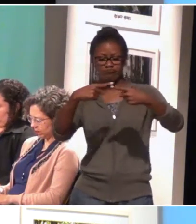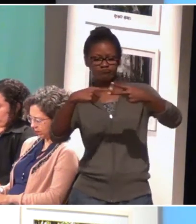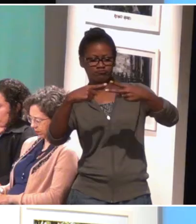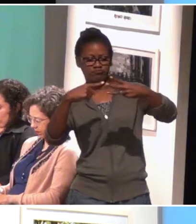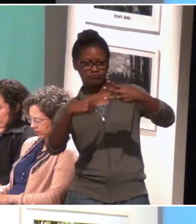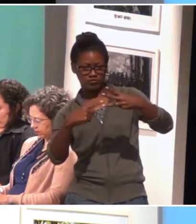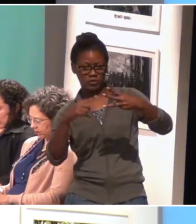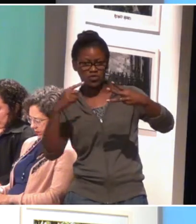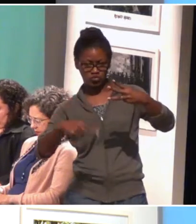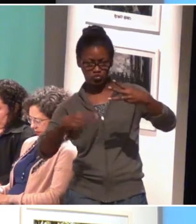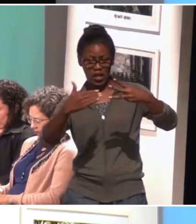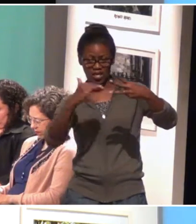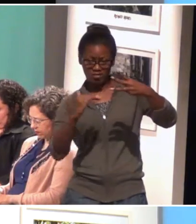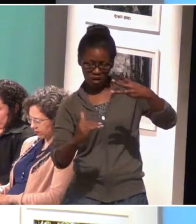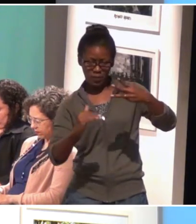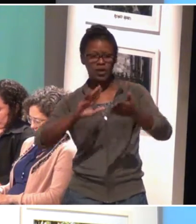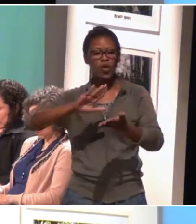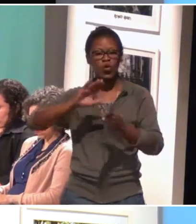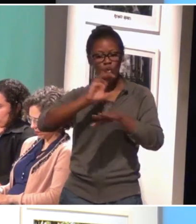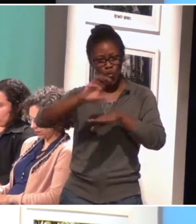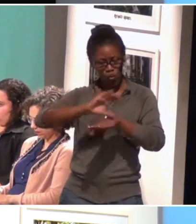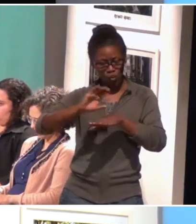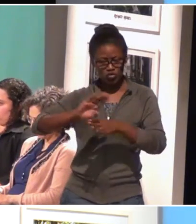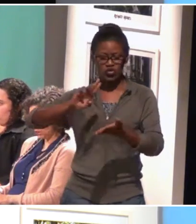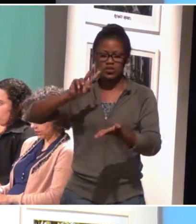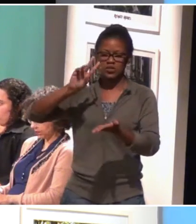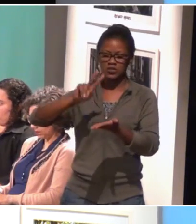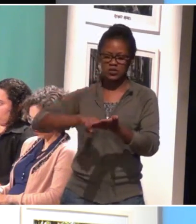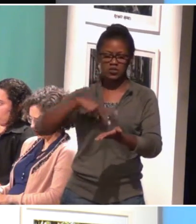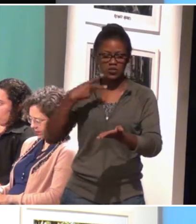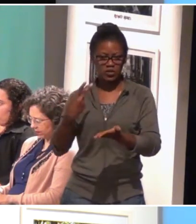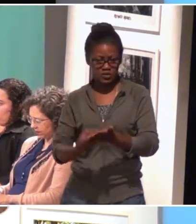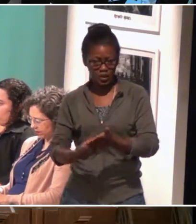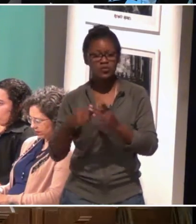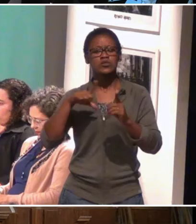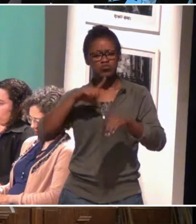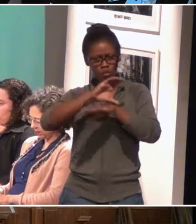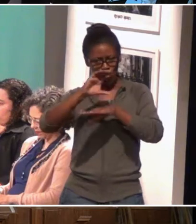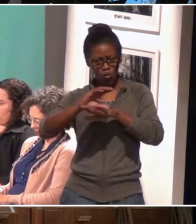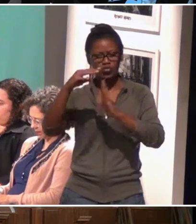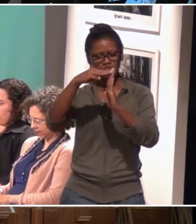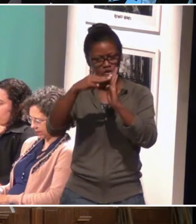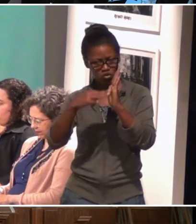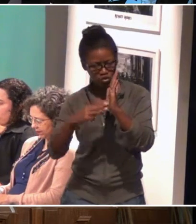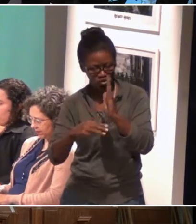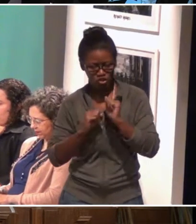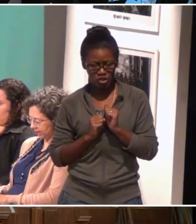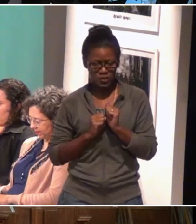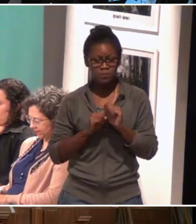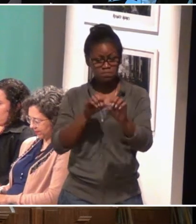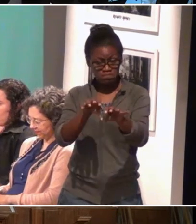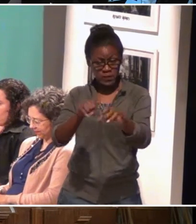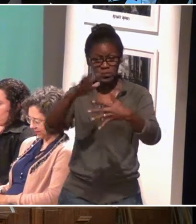o curso de tradutor-intérprete, cada curso de 120 horas. E vem o curso de metodologia para ensino da